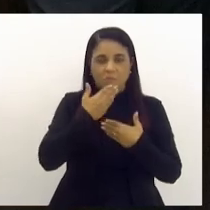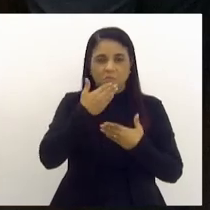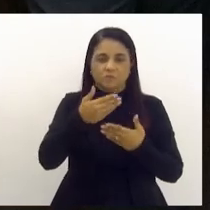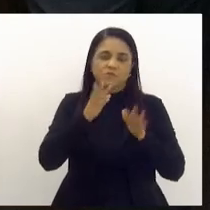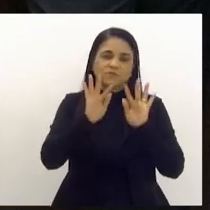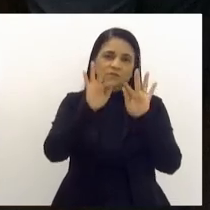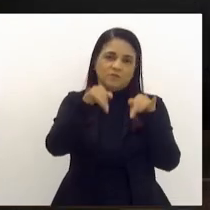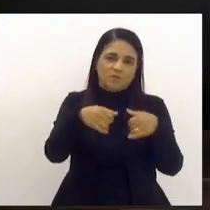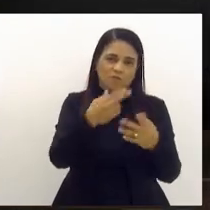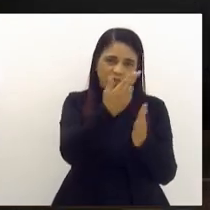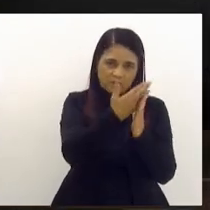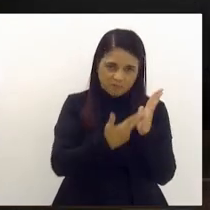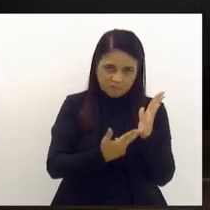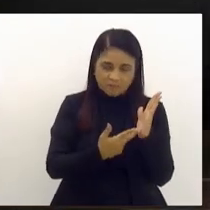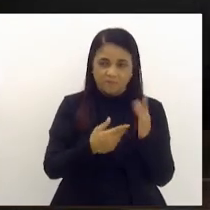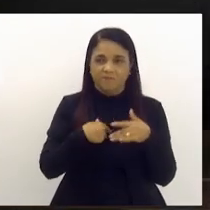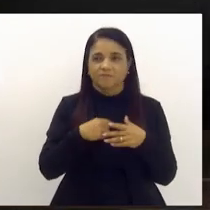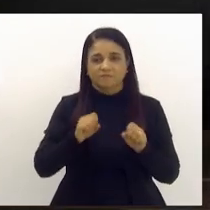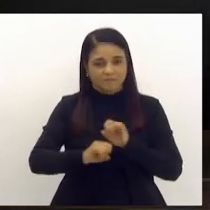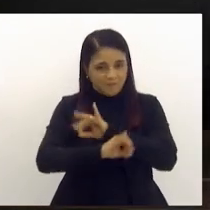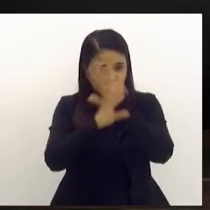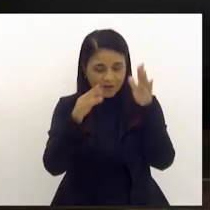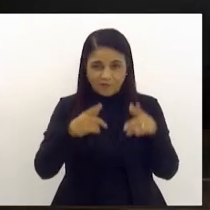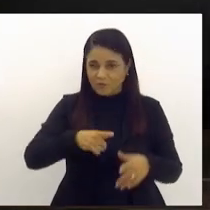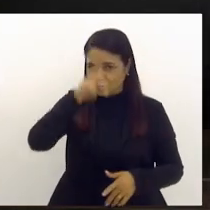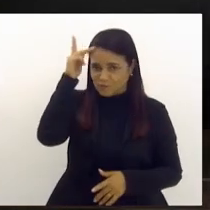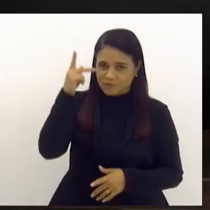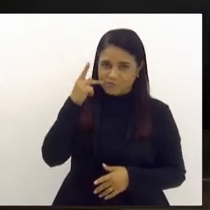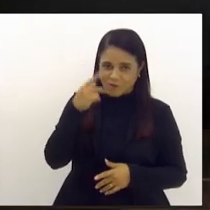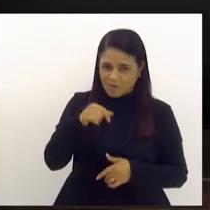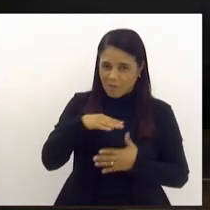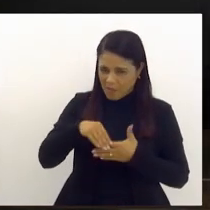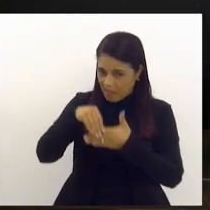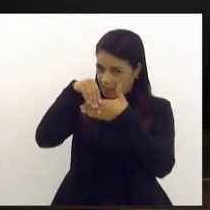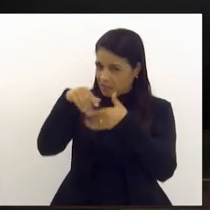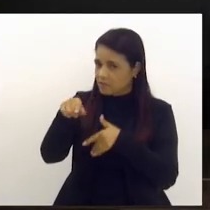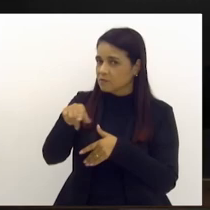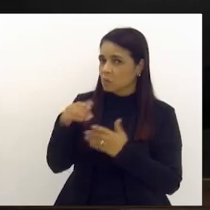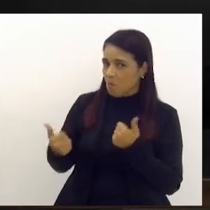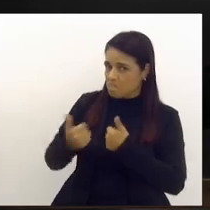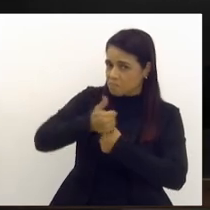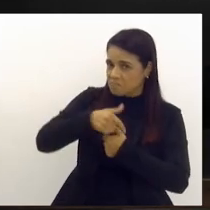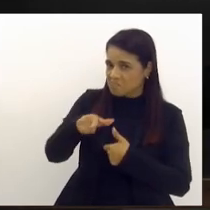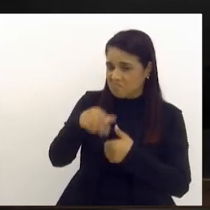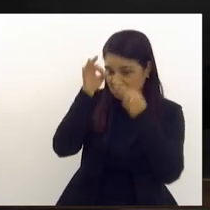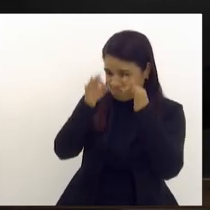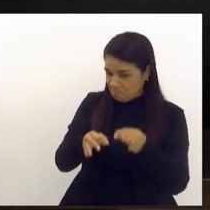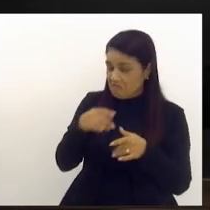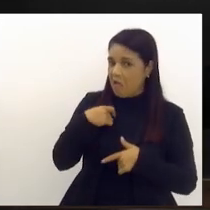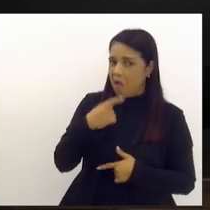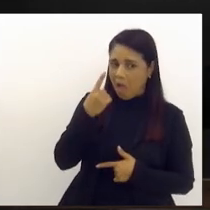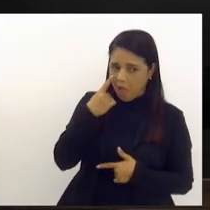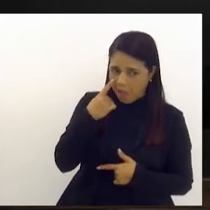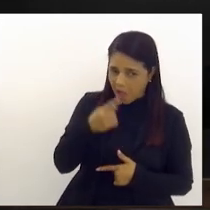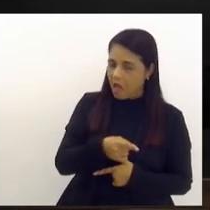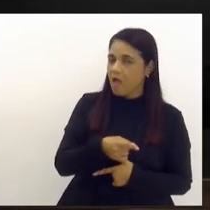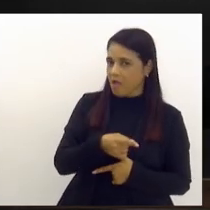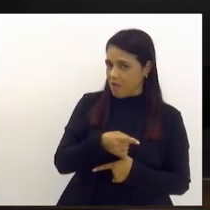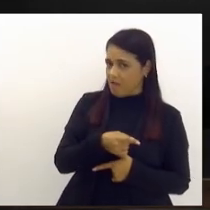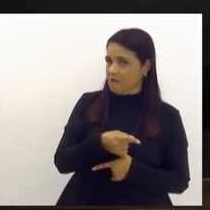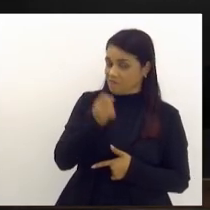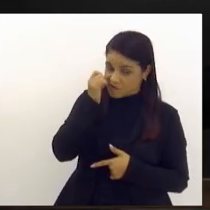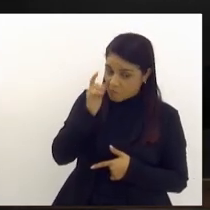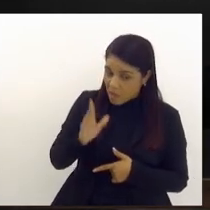senhor presidente. Está mais claro que nunca que o deputado Luiz Paulo quer pegar a liderança de Vossa Excelência com toda certeza. Abre o olho. Presidente, aqui eu estou